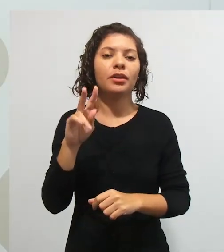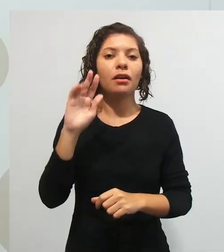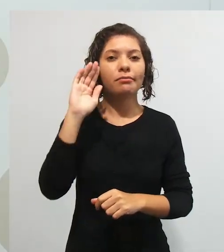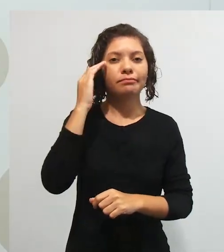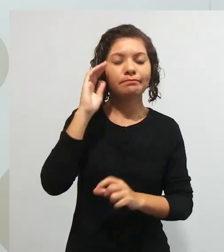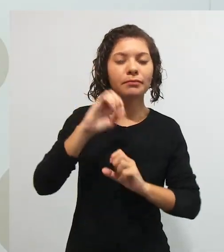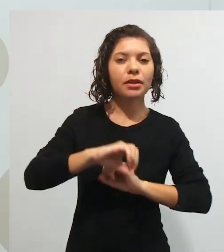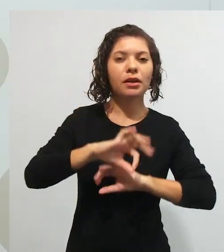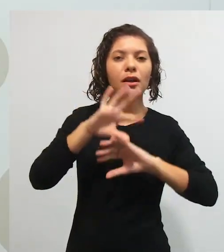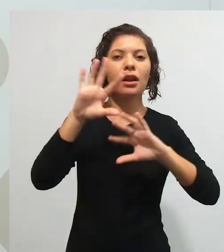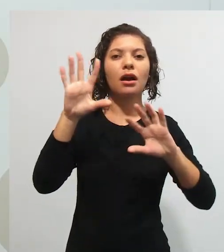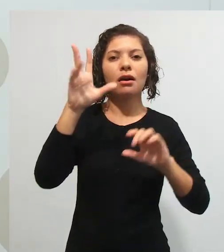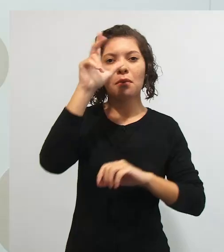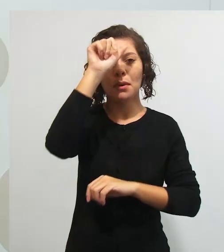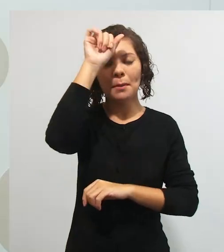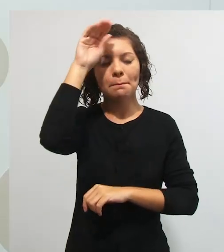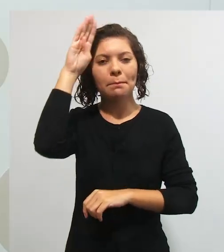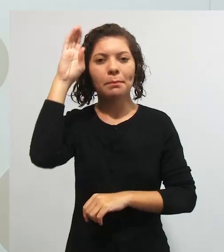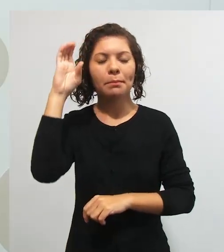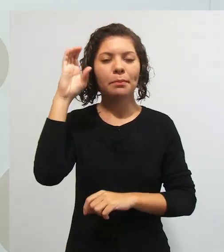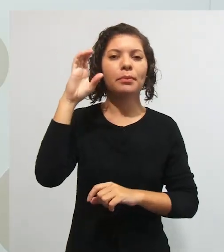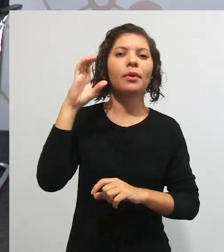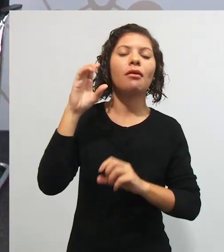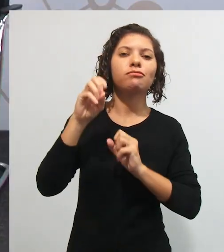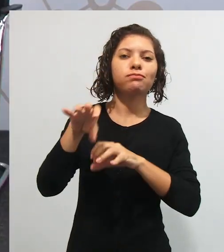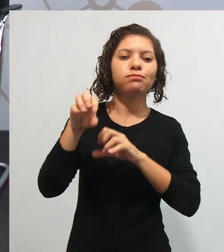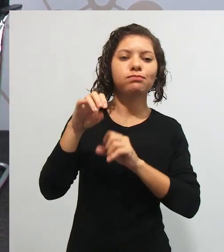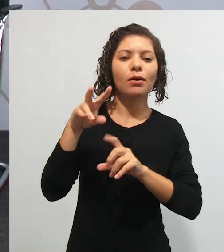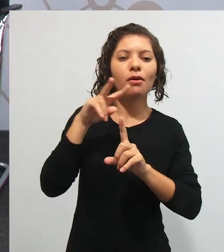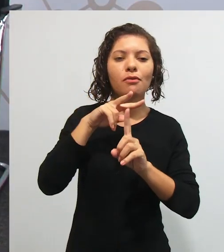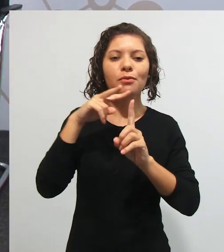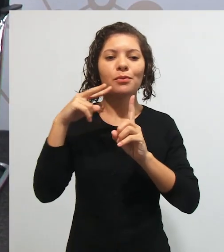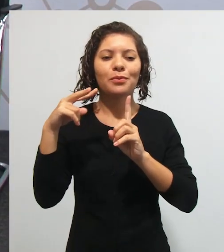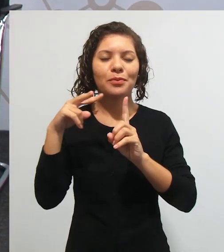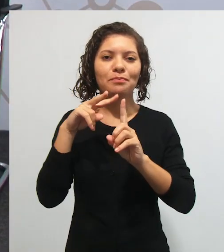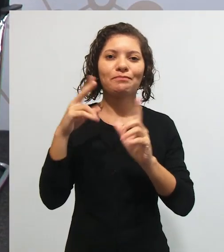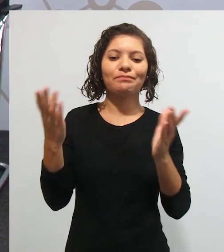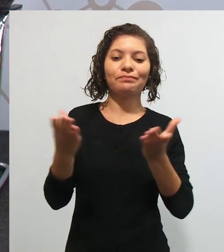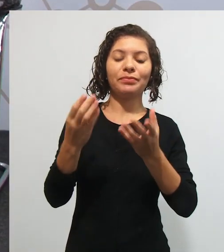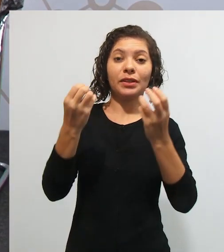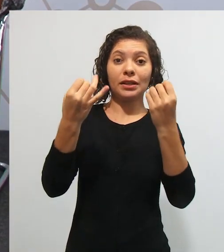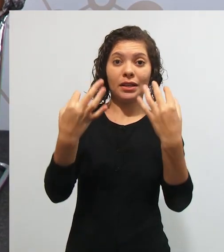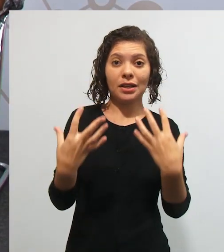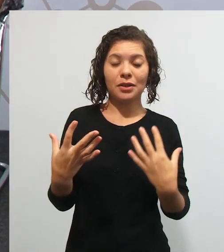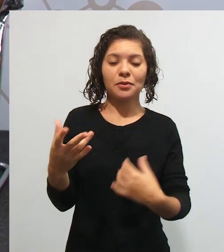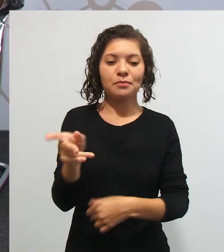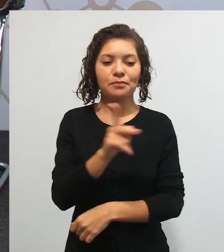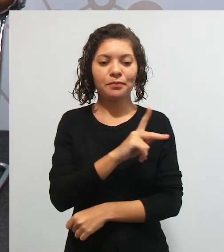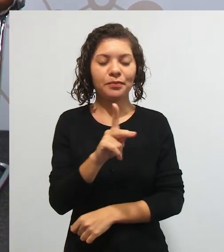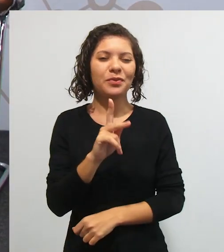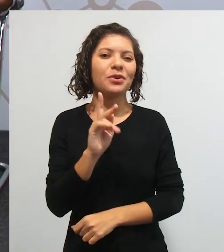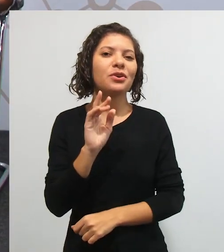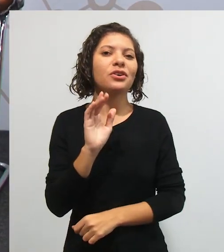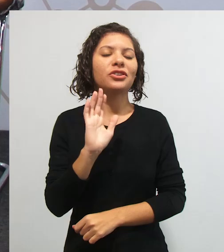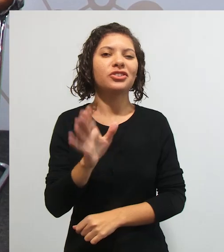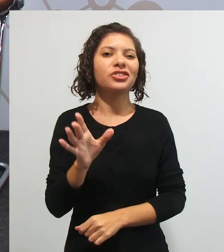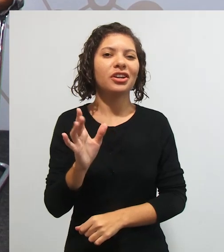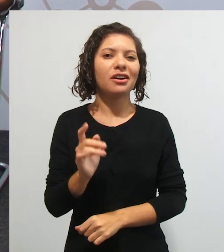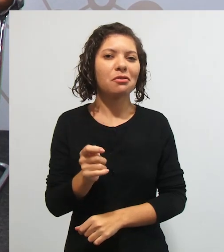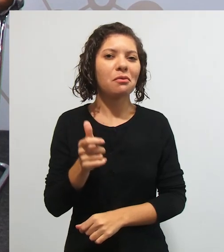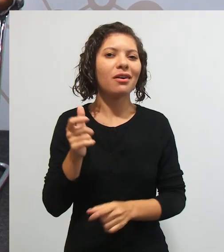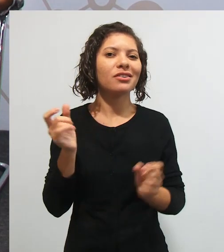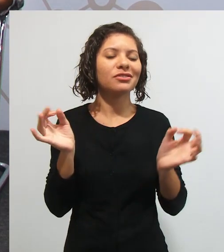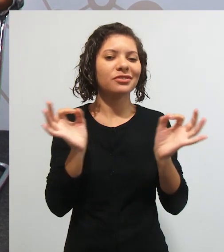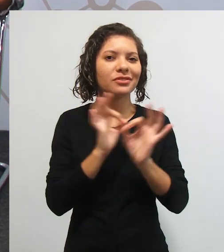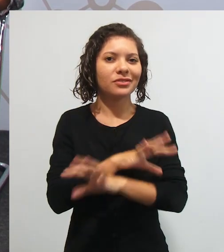alfabetização baseado nessa perspectiva que nós estamos conversando aqui hoje. Professor, estamos chegando ao final da nossa